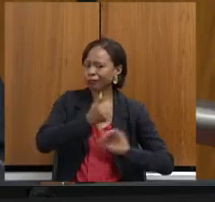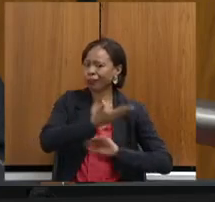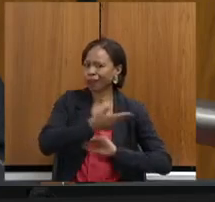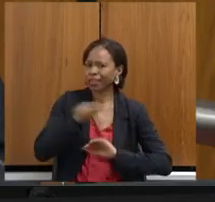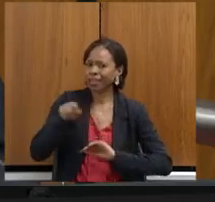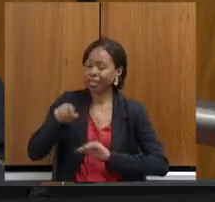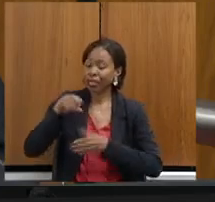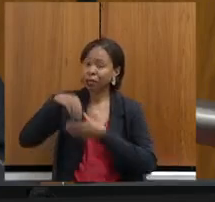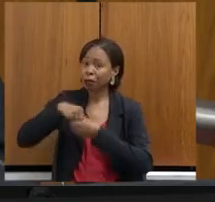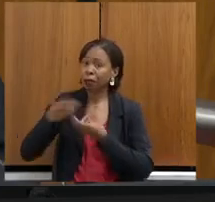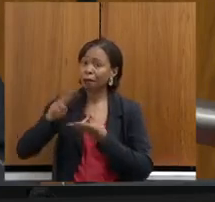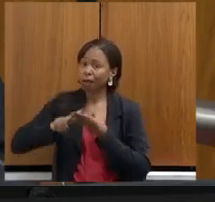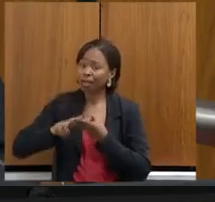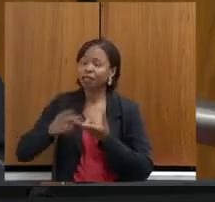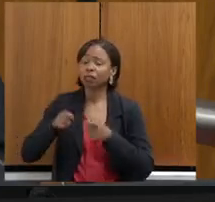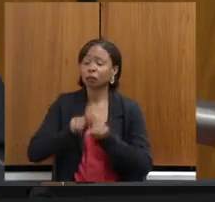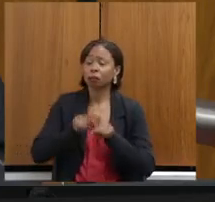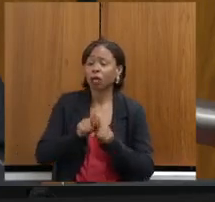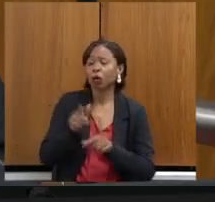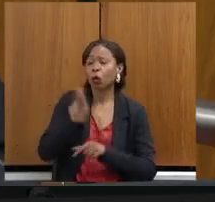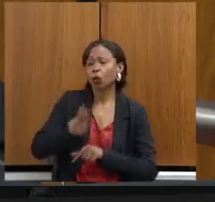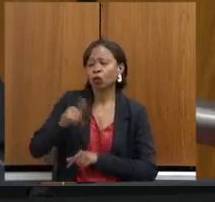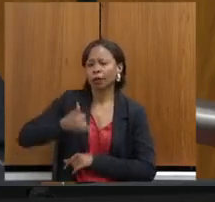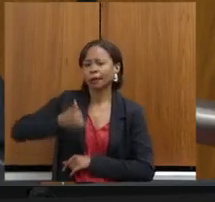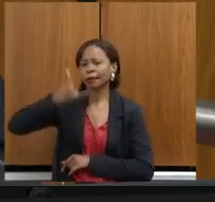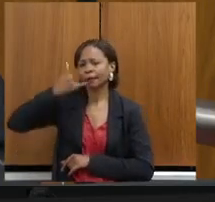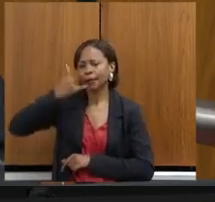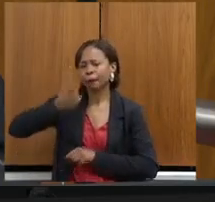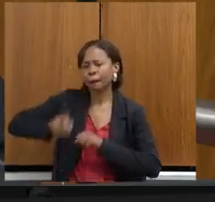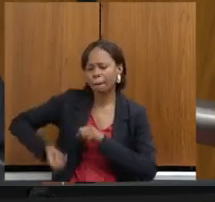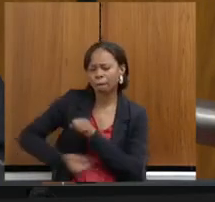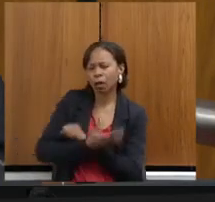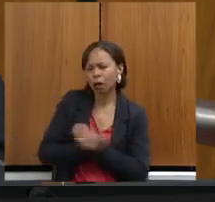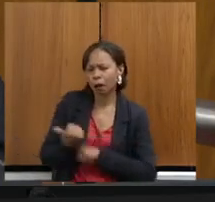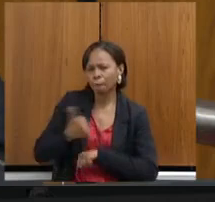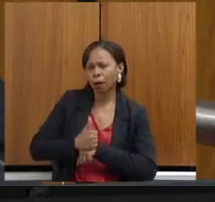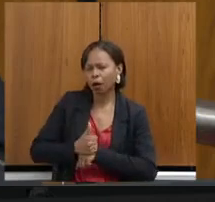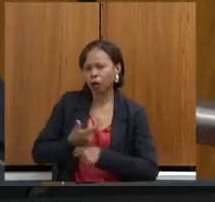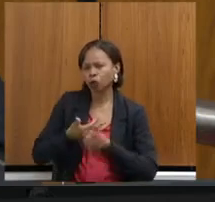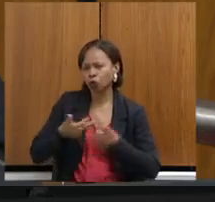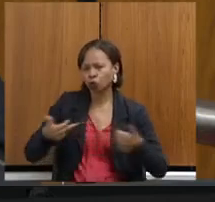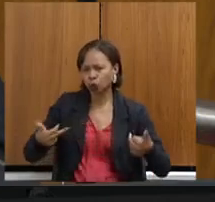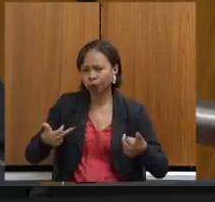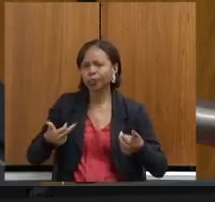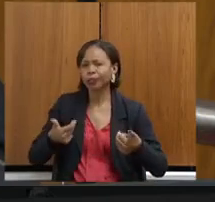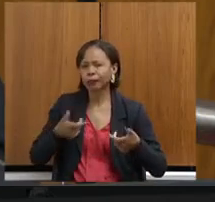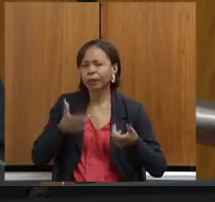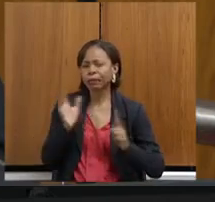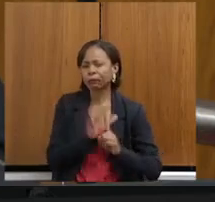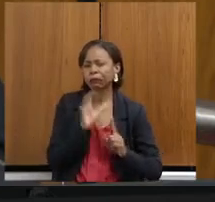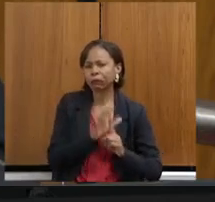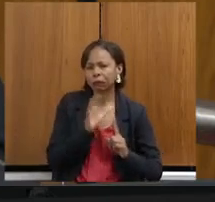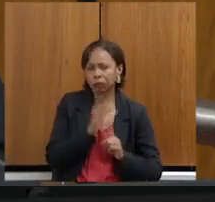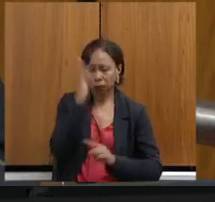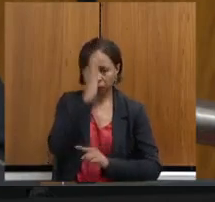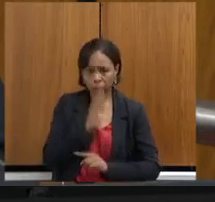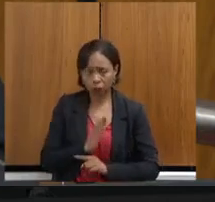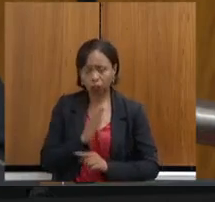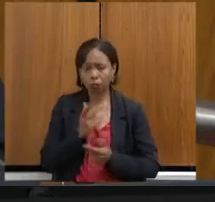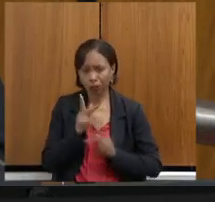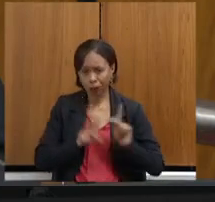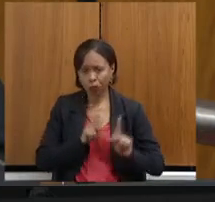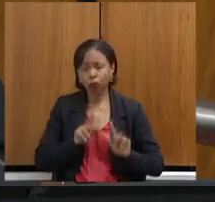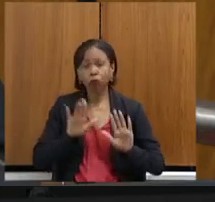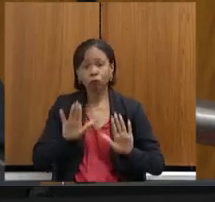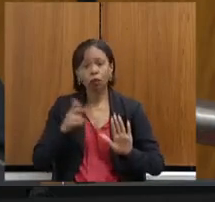das cadeias fazem uso dos celulares para aplicar golpes em Porto nar a população Ah e por causa